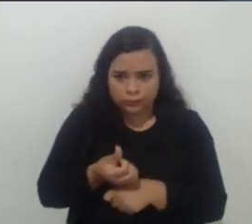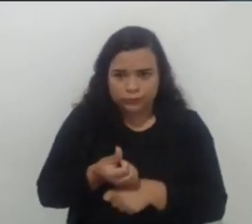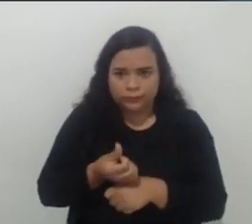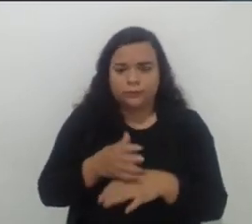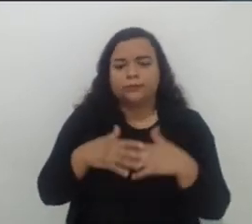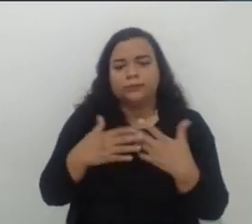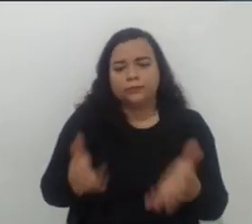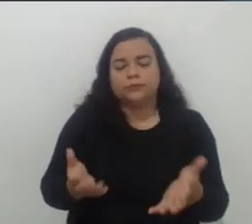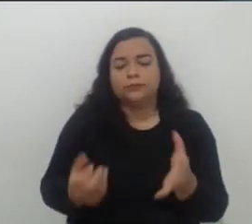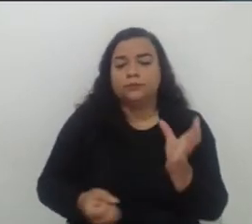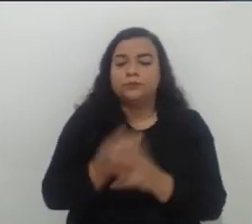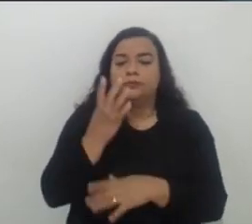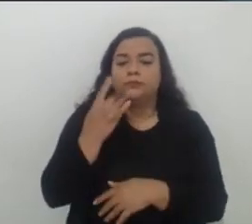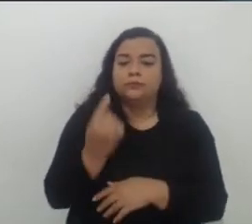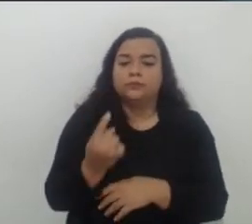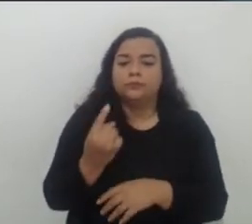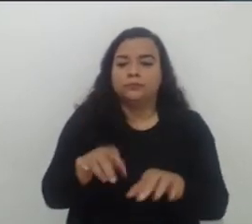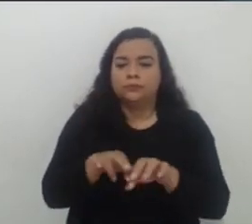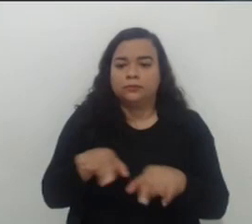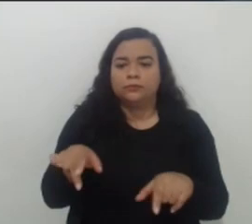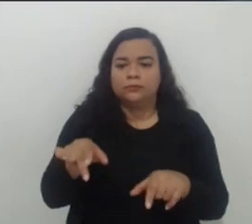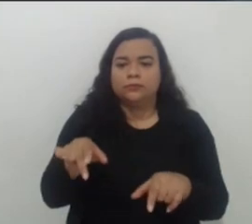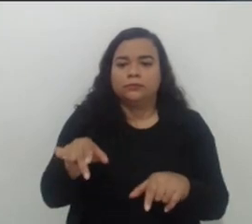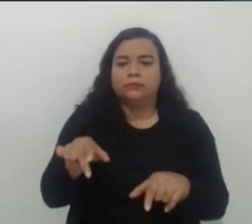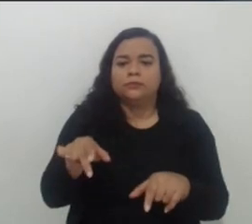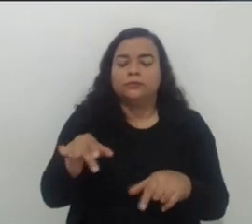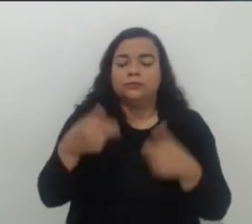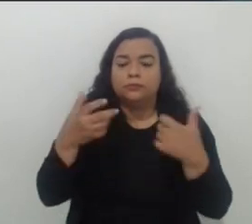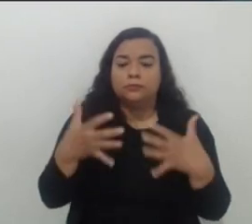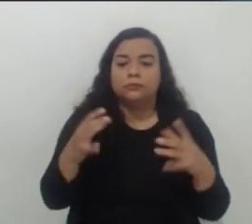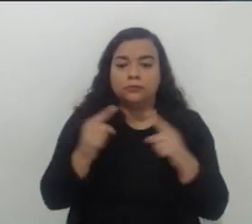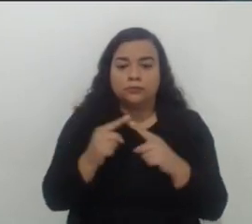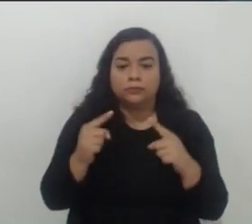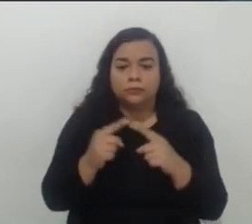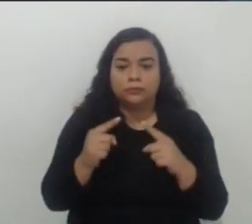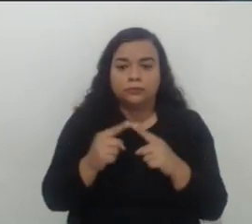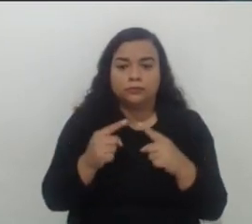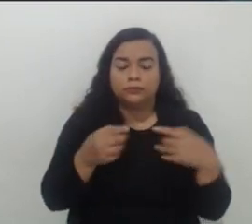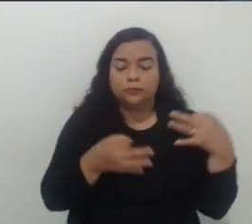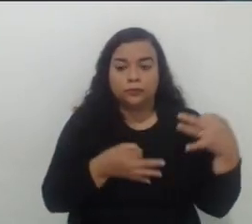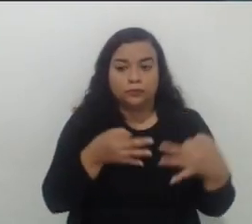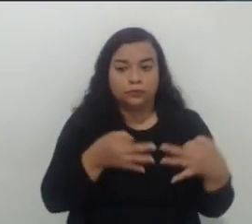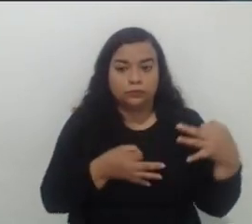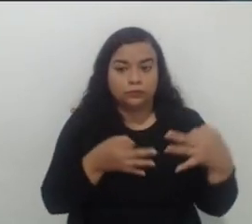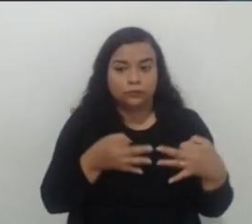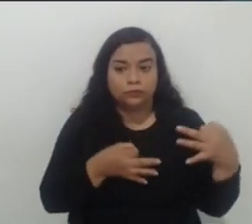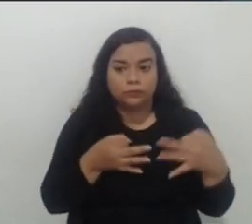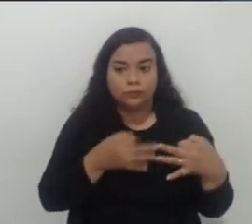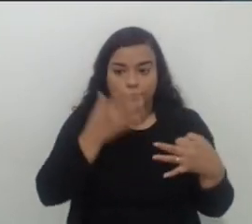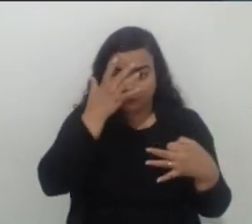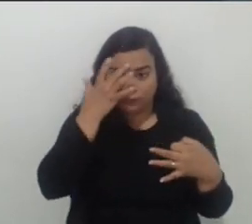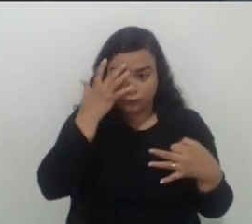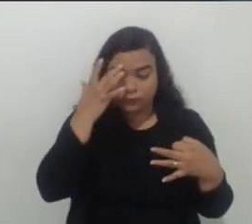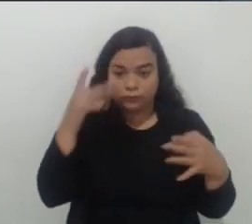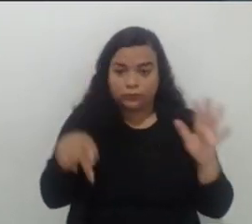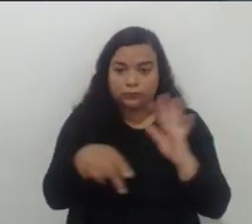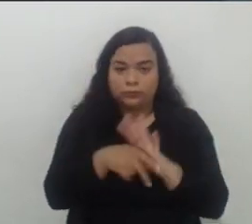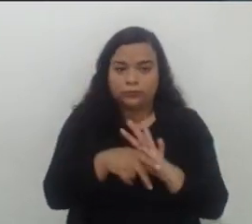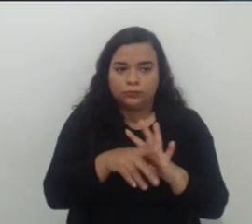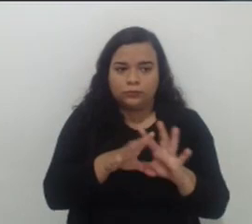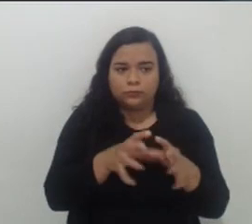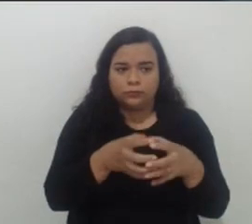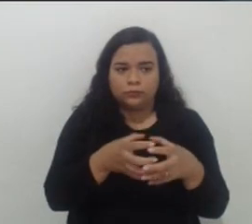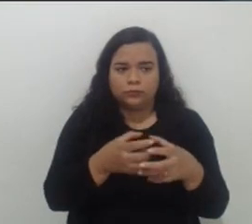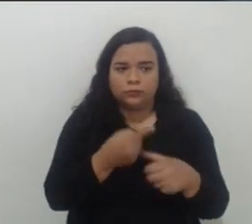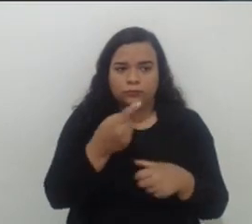fundamentos da rescisória corresponde à alegação de que os julgadores que compõem a primeira Câmara incorreram em erro de